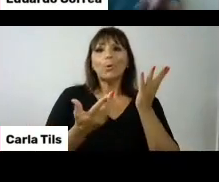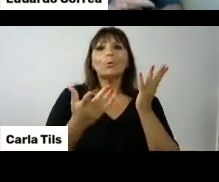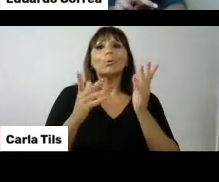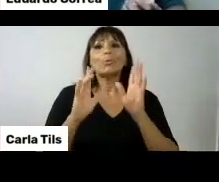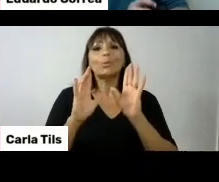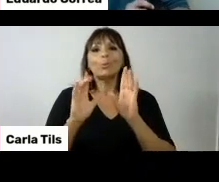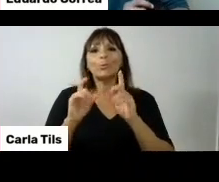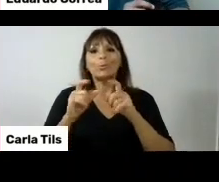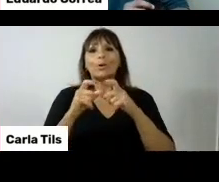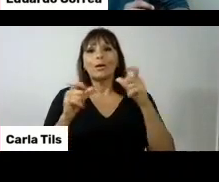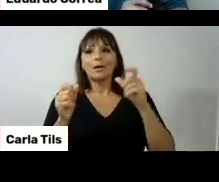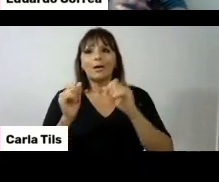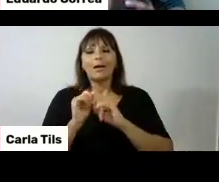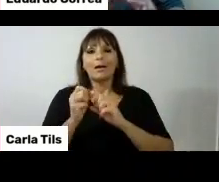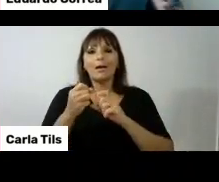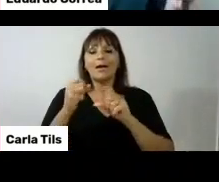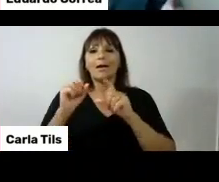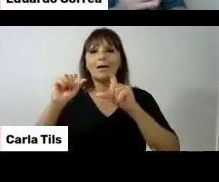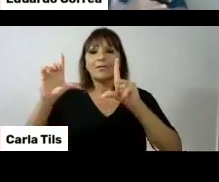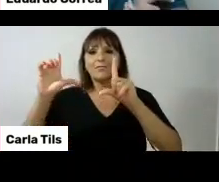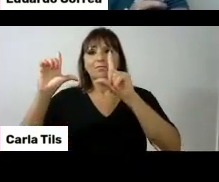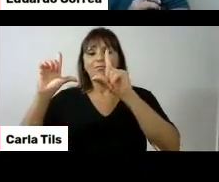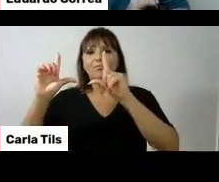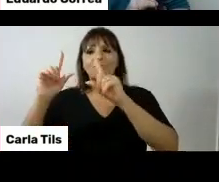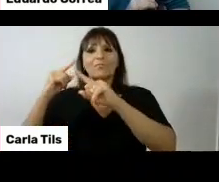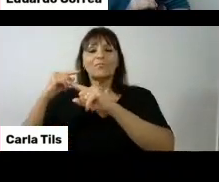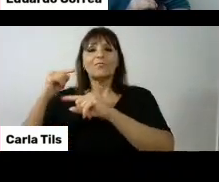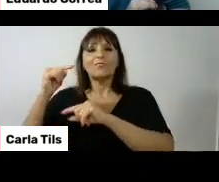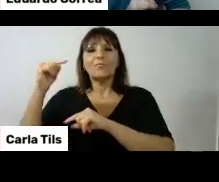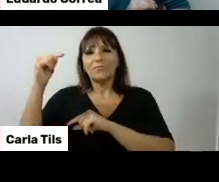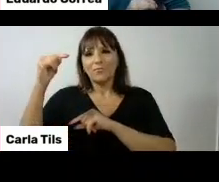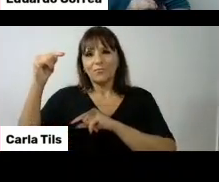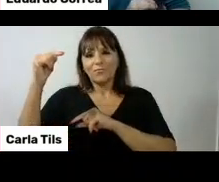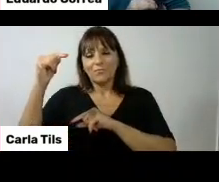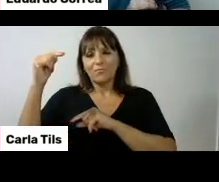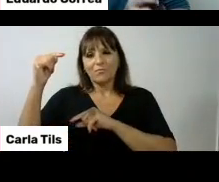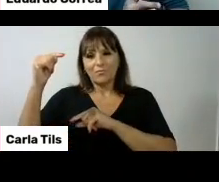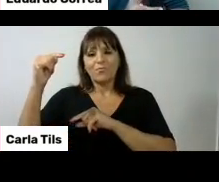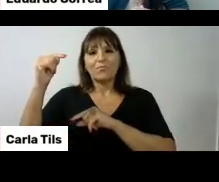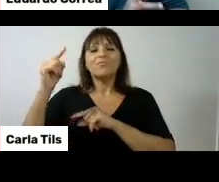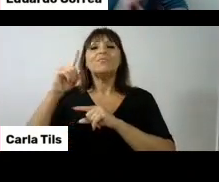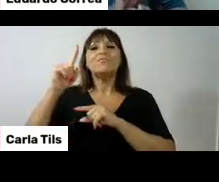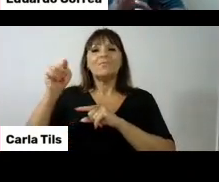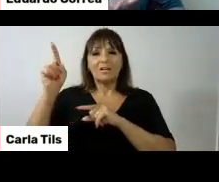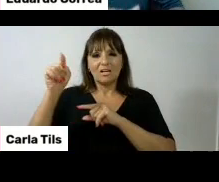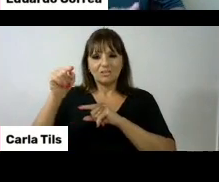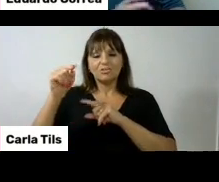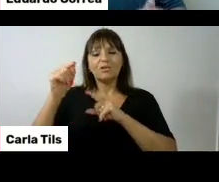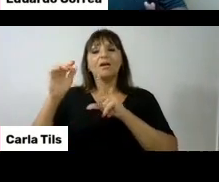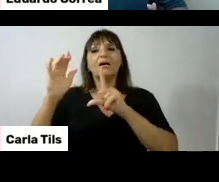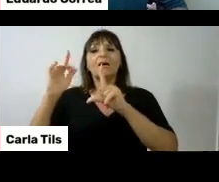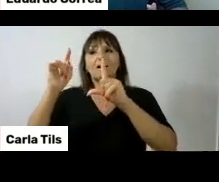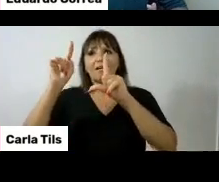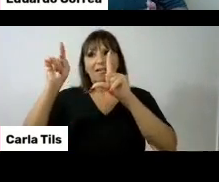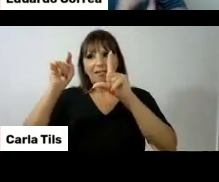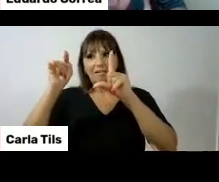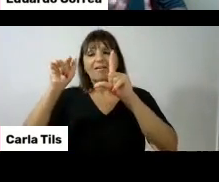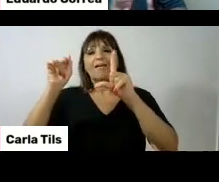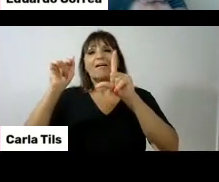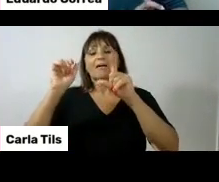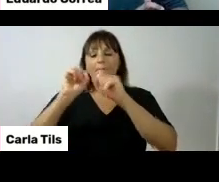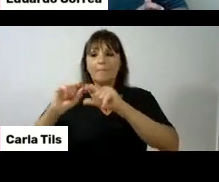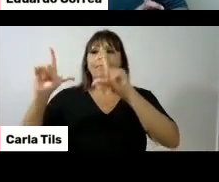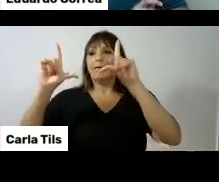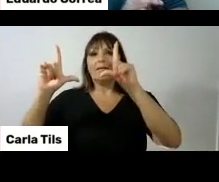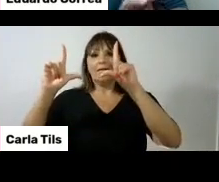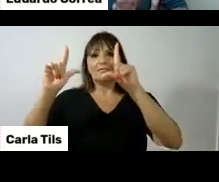outro falando de outra coisa. Existem inúmeros sites que fazem isso. Agora imagina que você já percorreu aquele caminho. Nós estamos na